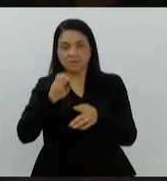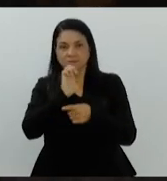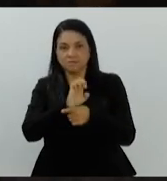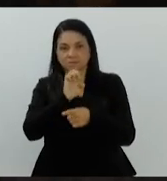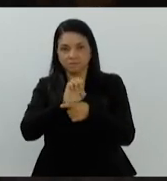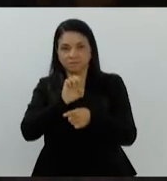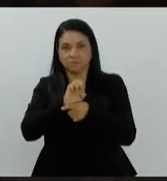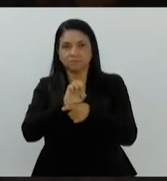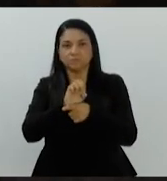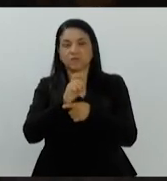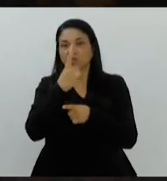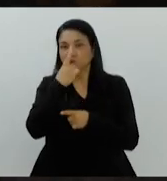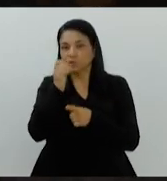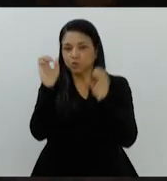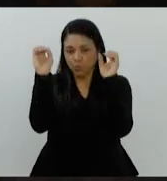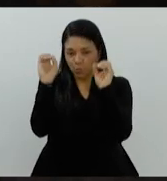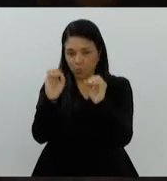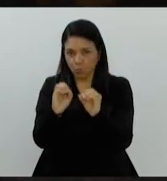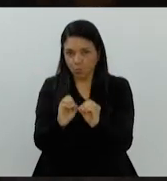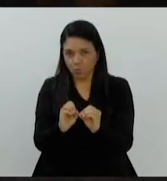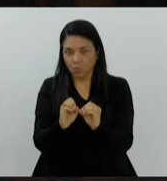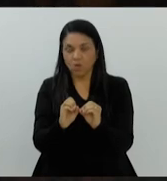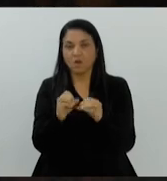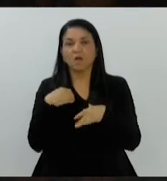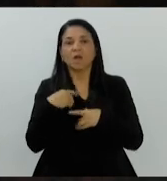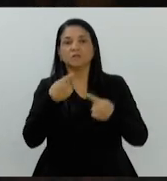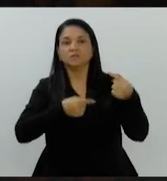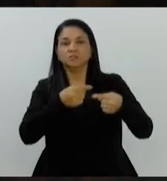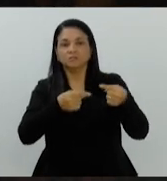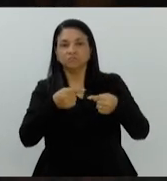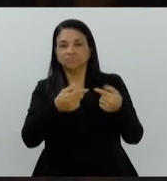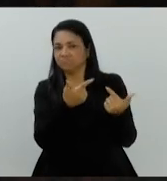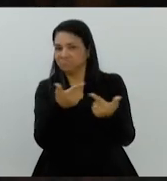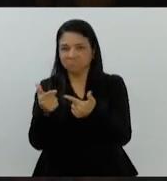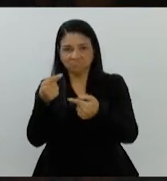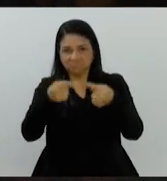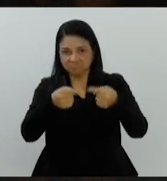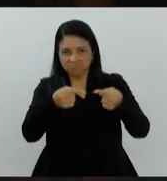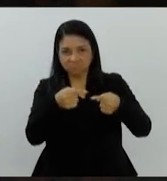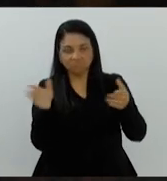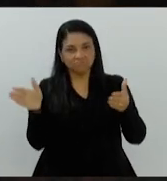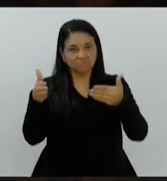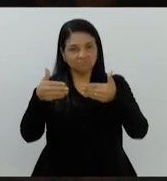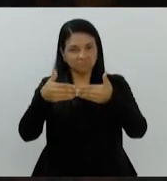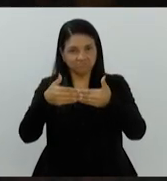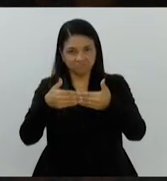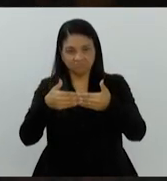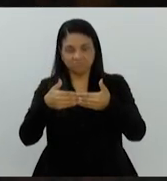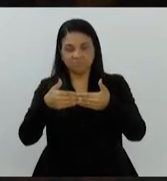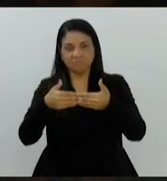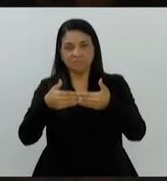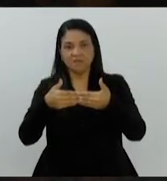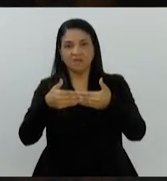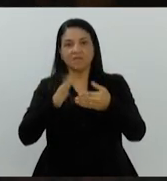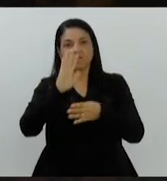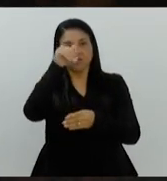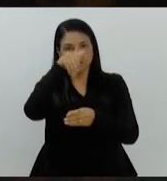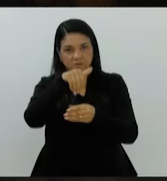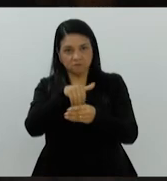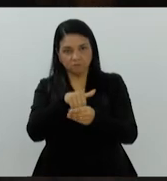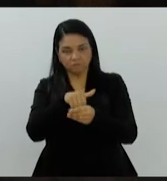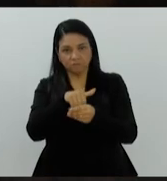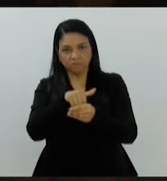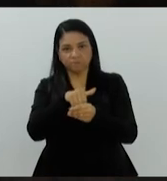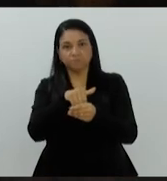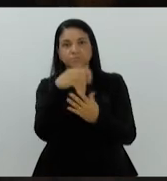Estadual do Lixo Zero. Em discussão, não havendo quem queira discutir, encerrada a discussão. Em